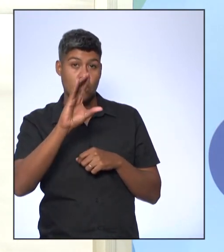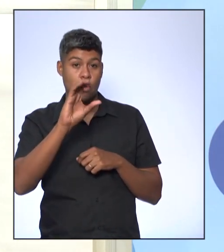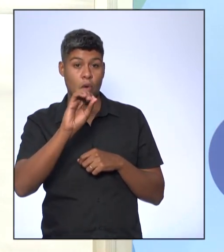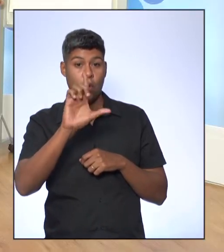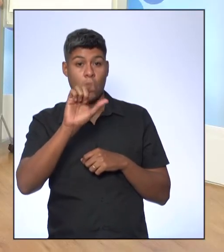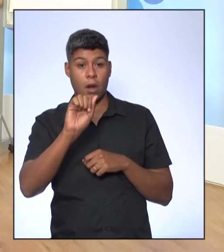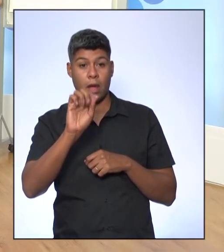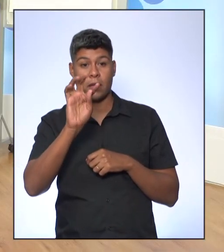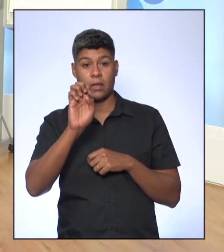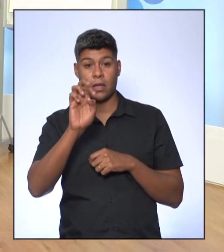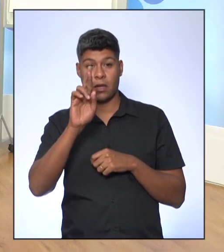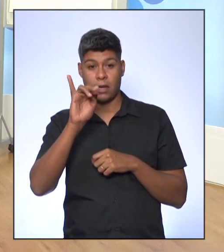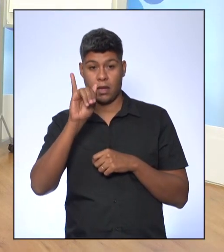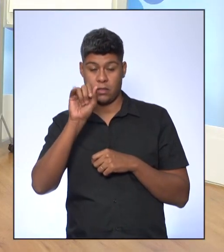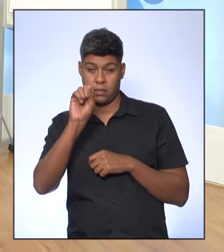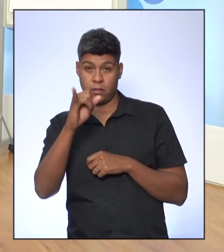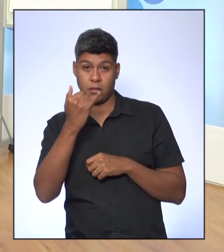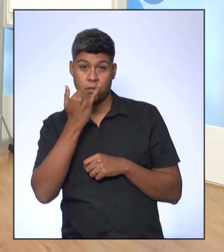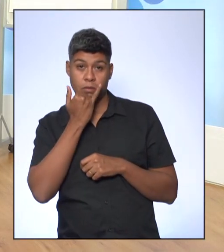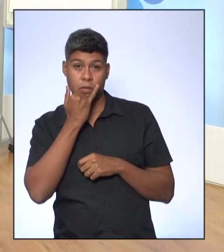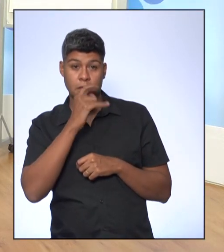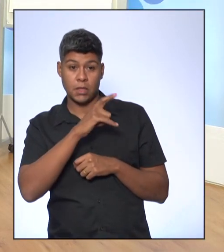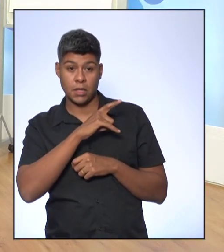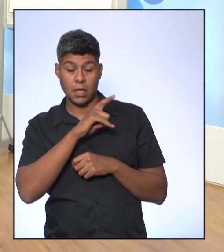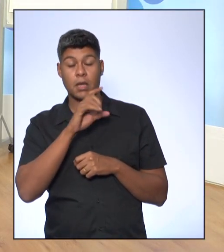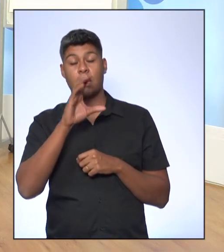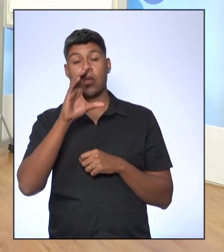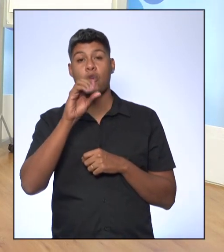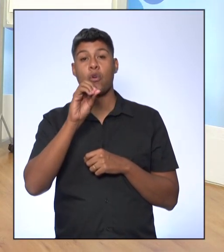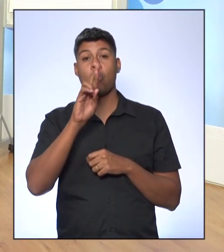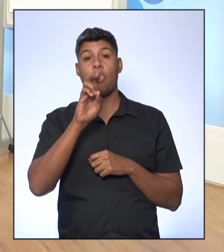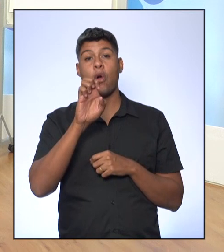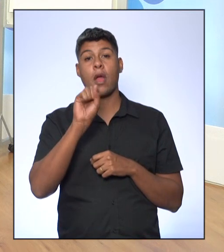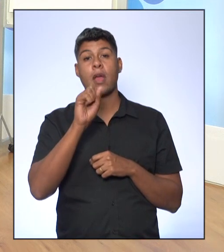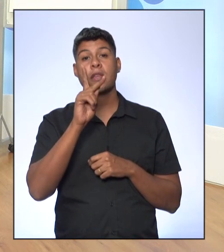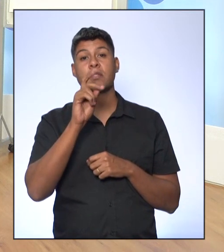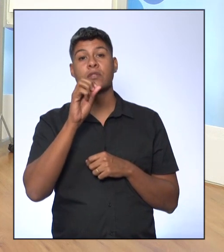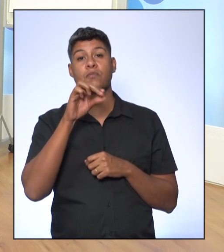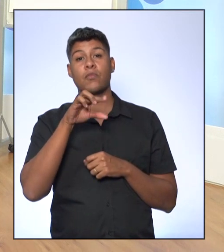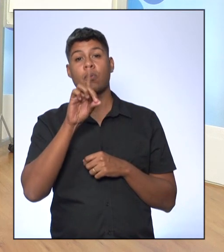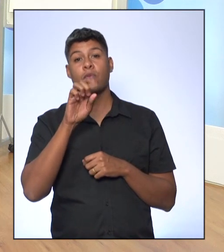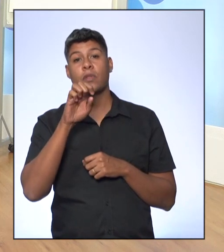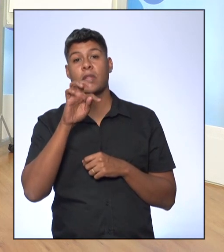Vamos lá. Alternos internos... Oh, perdão, se tem alternos, eles são correspondentes. Se são Sim. colaterais, eles são